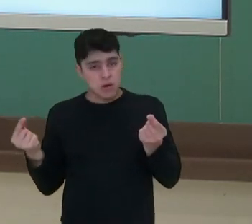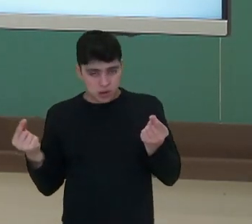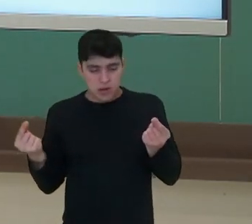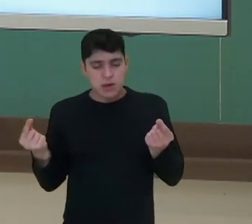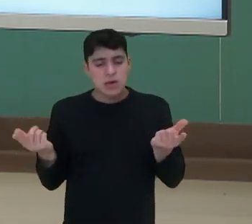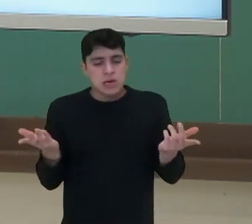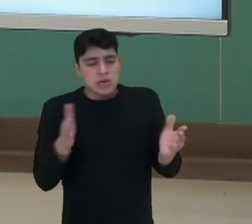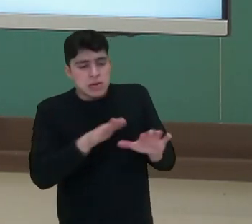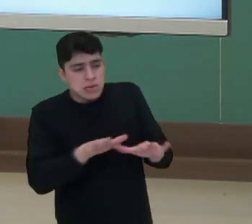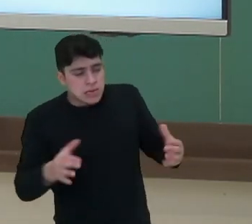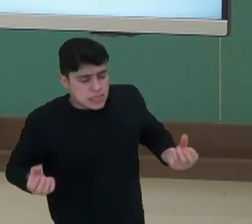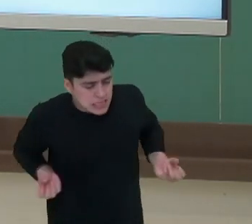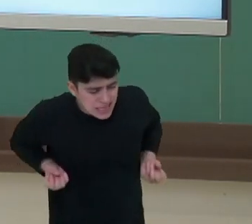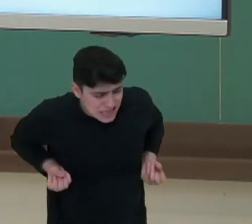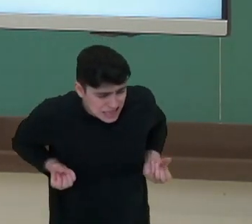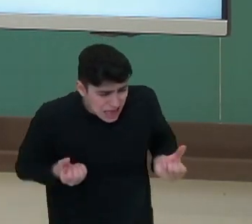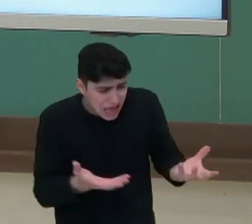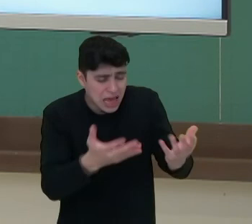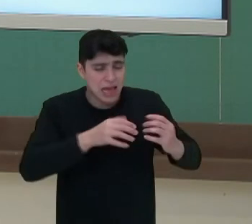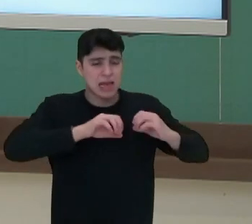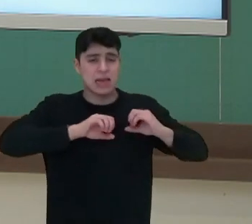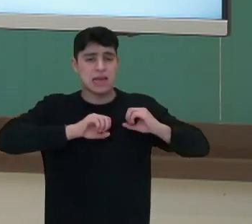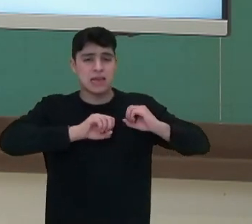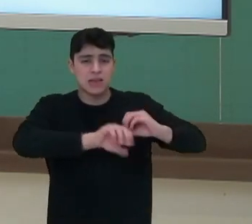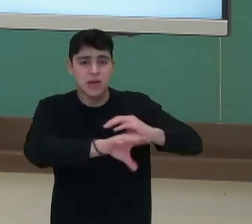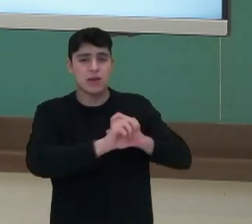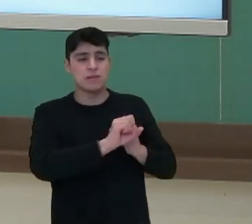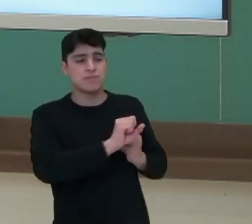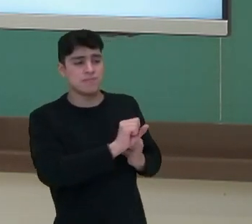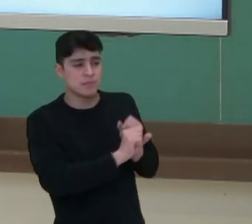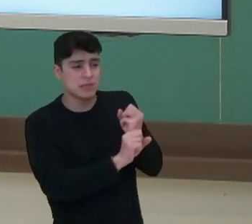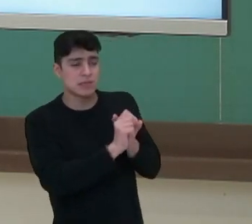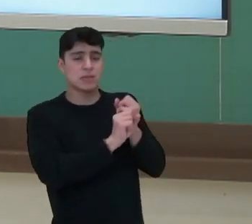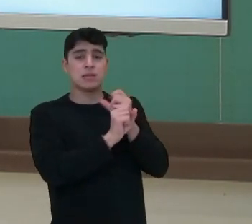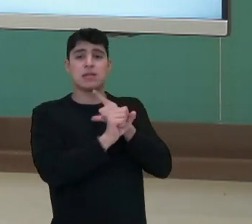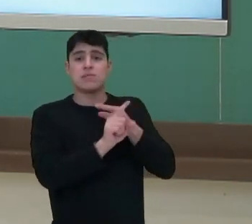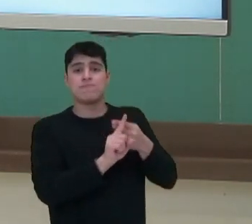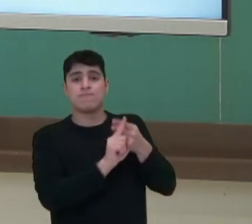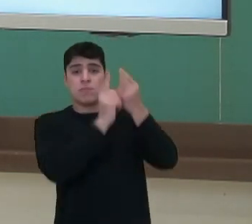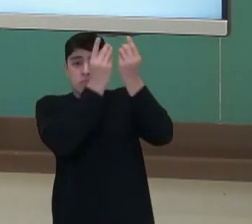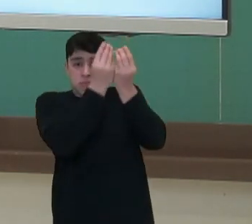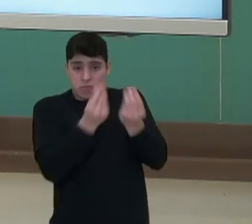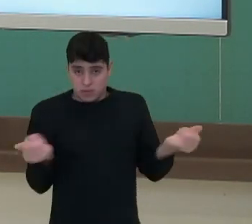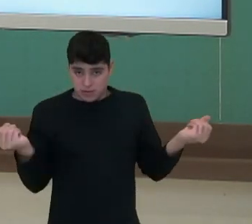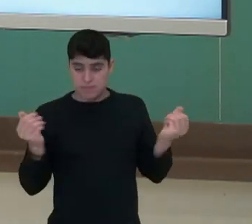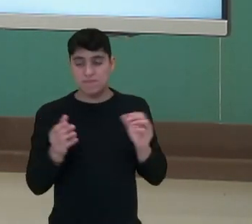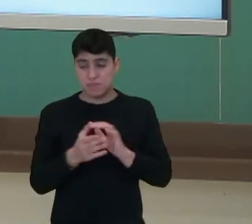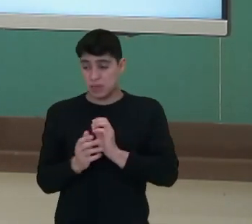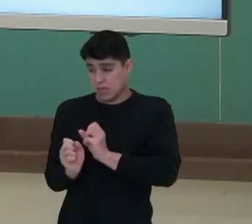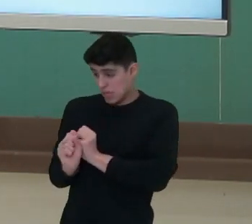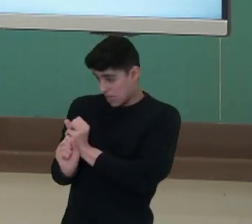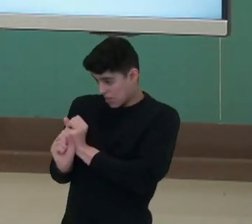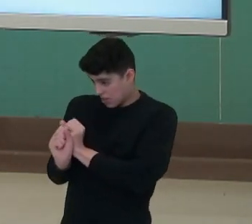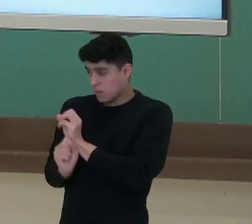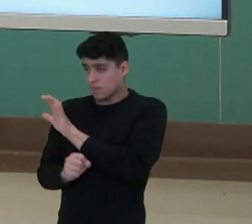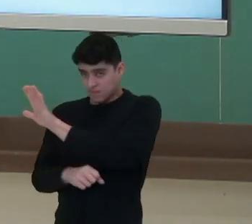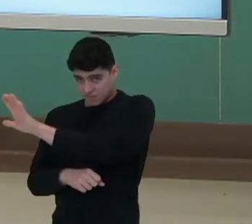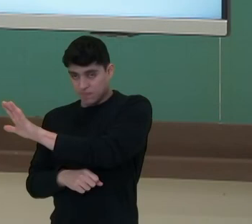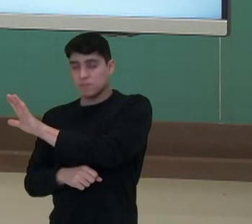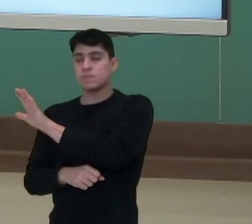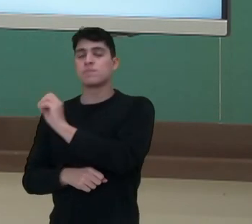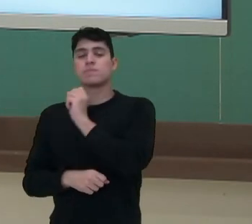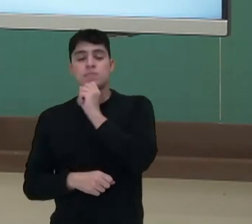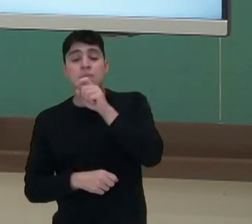a população, uma boa qualidade. Já, por exemplo, o mesmo tempo de estudo de uma população